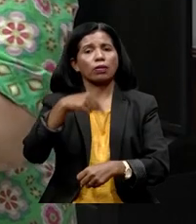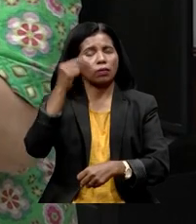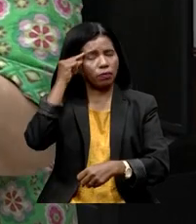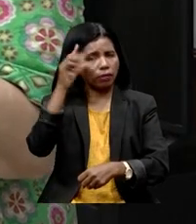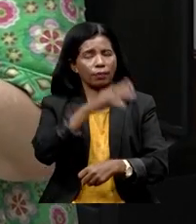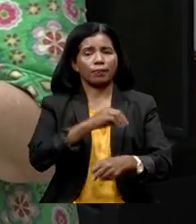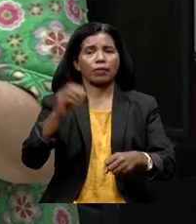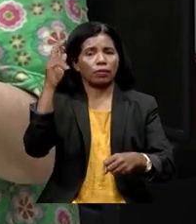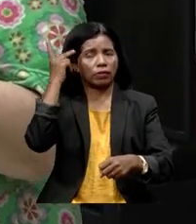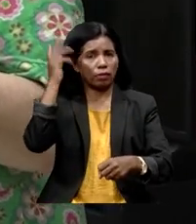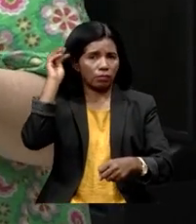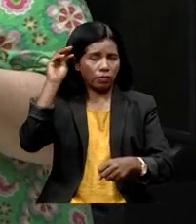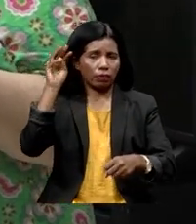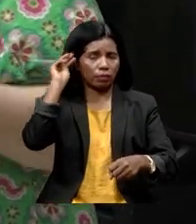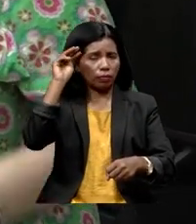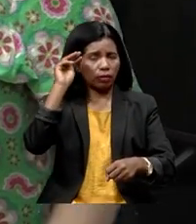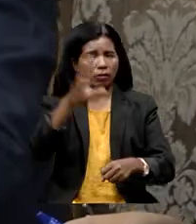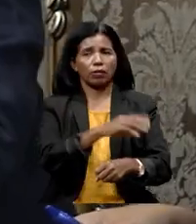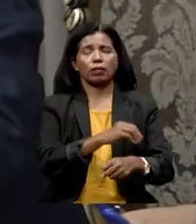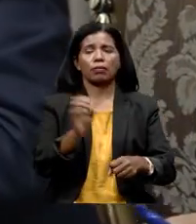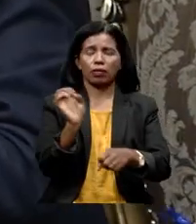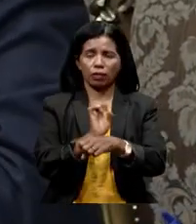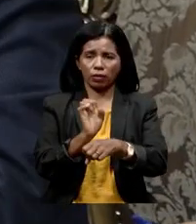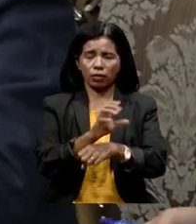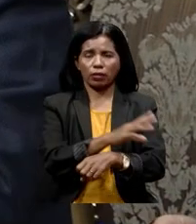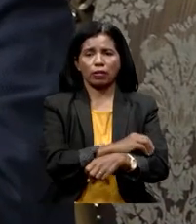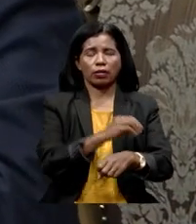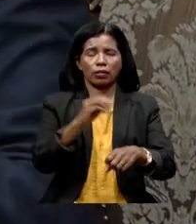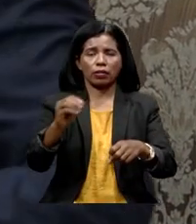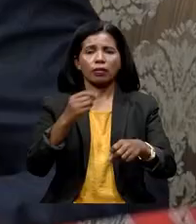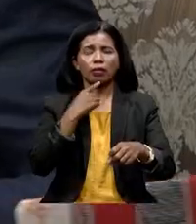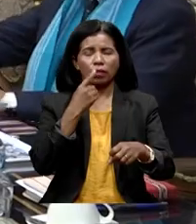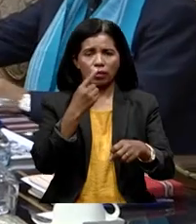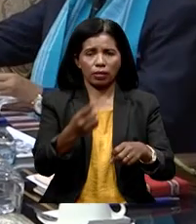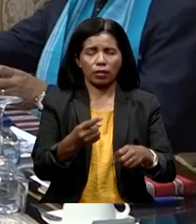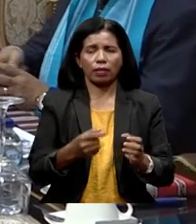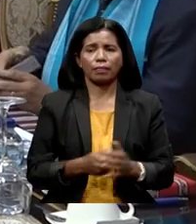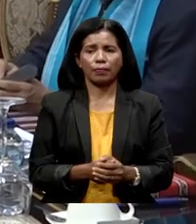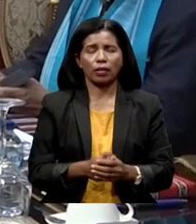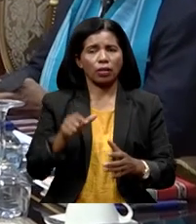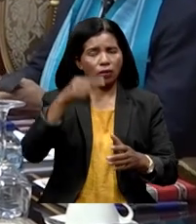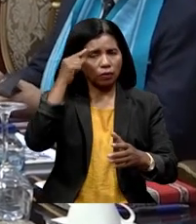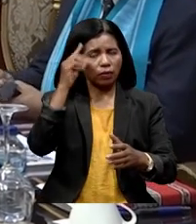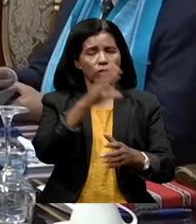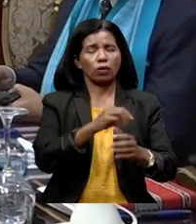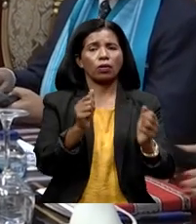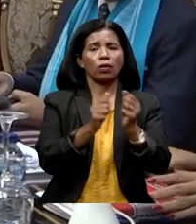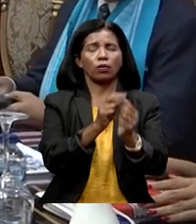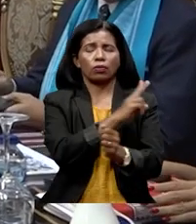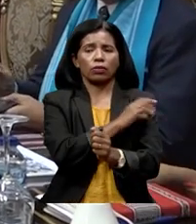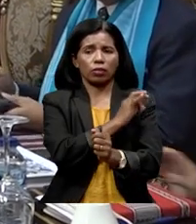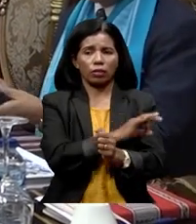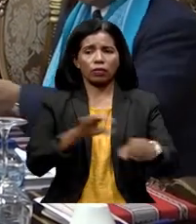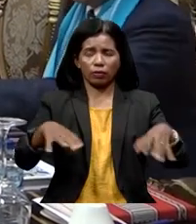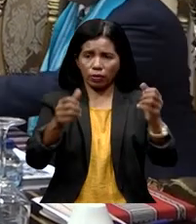encontro vice-primeiro-ministro, no ministro Assunto Econômico, no ministro Turismo no Ambiente, ATT, governo ou UNICEF, sem serviço